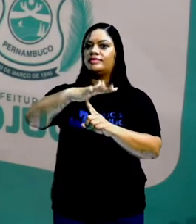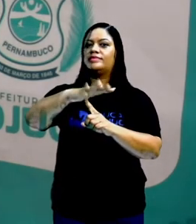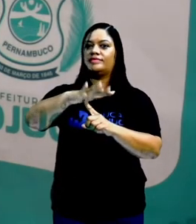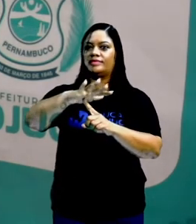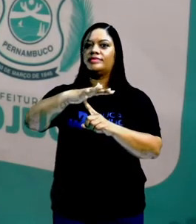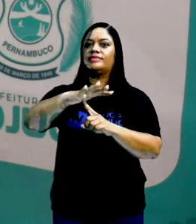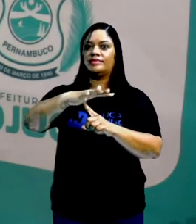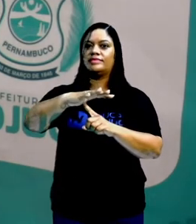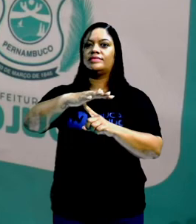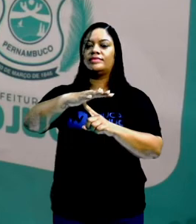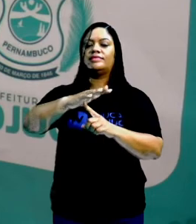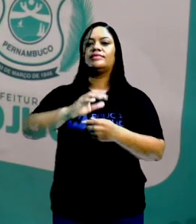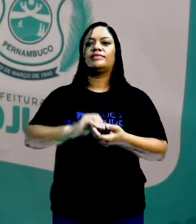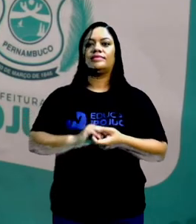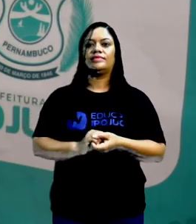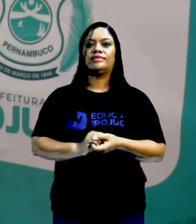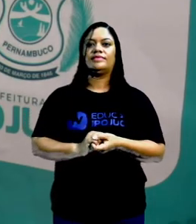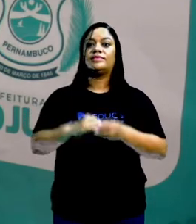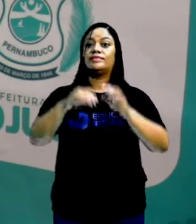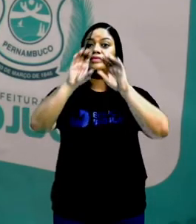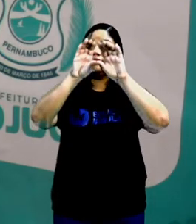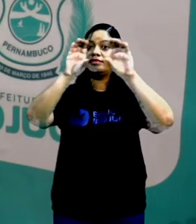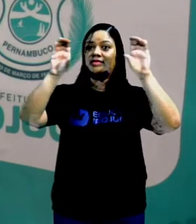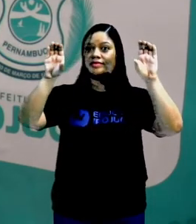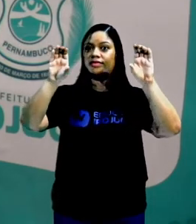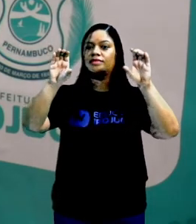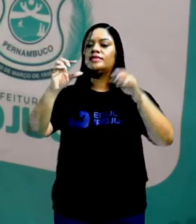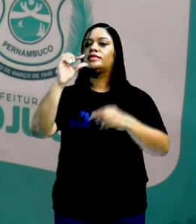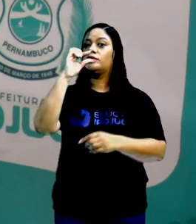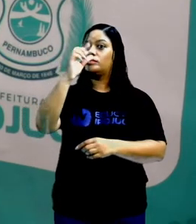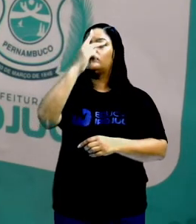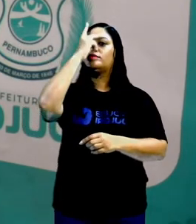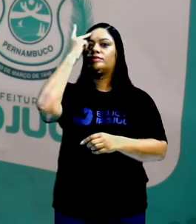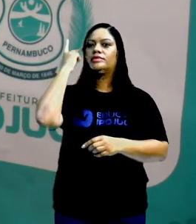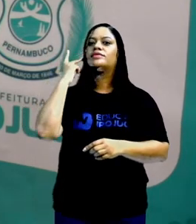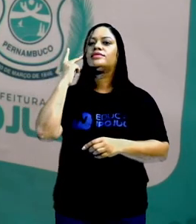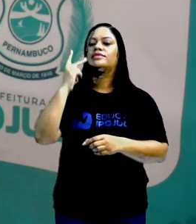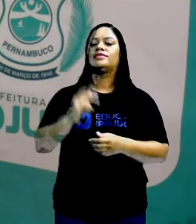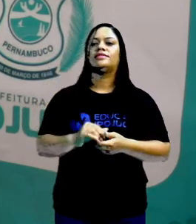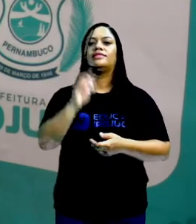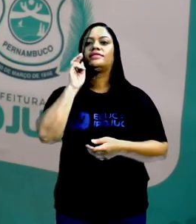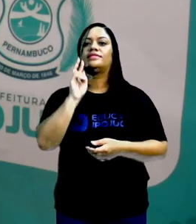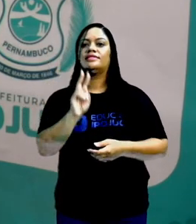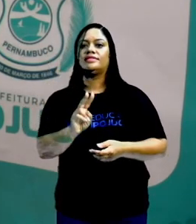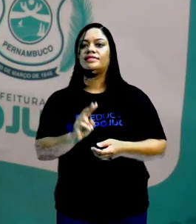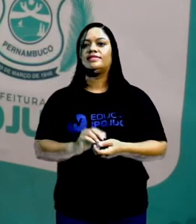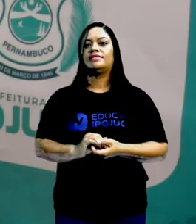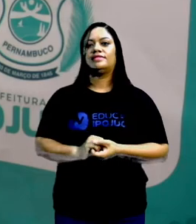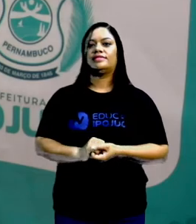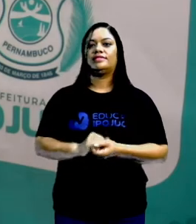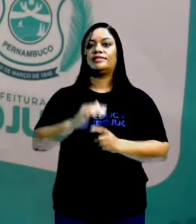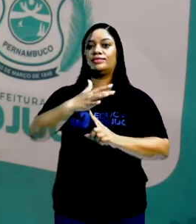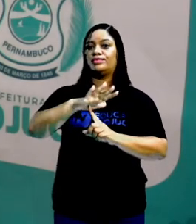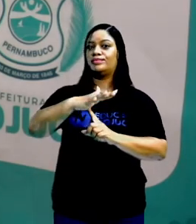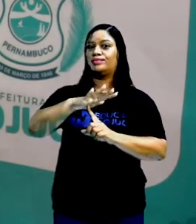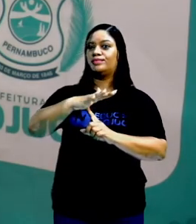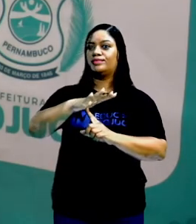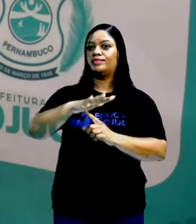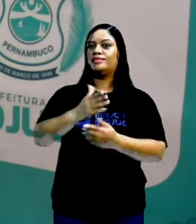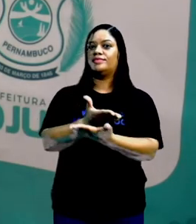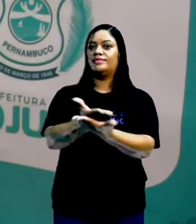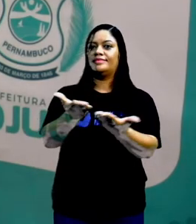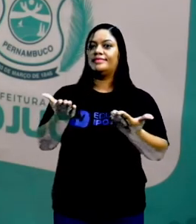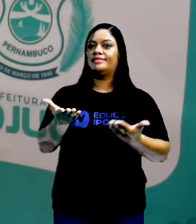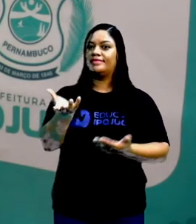de transporte aéreo e ele carrega poucas pessoas. Olha esse aqui. E aí, alguém aí